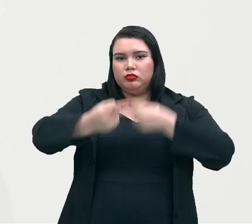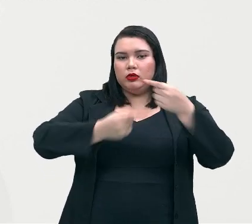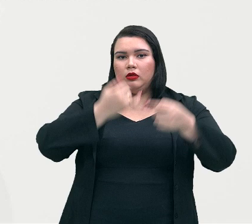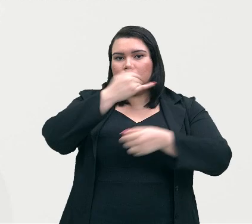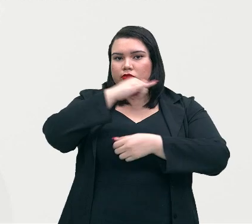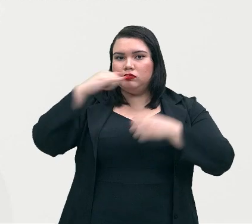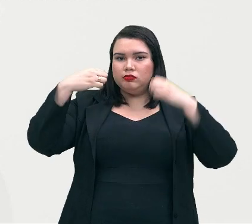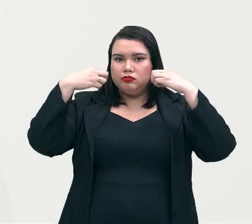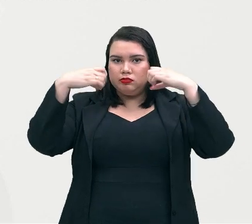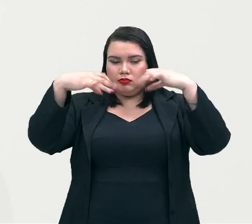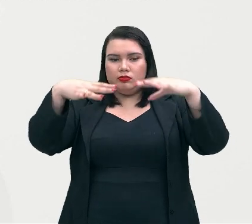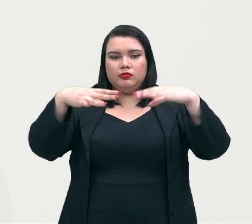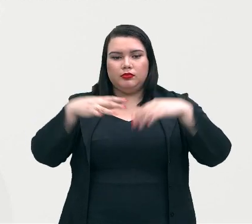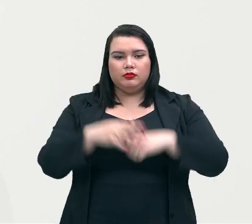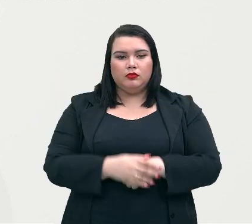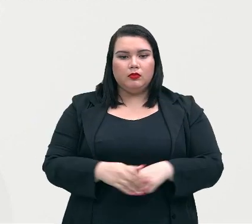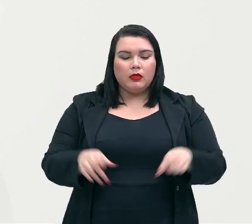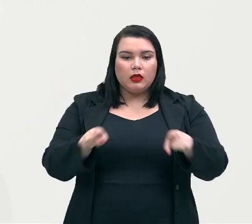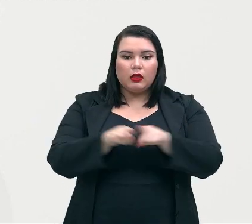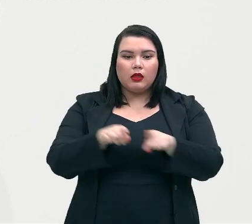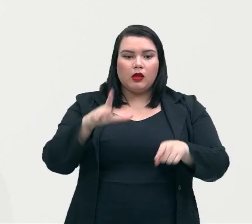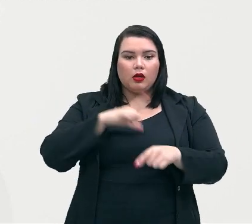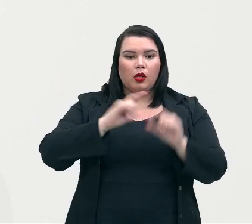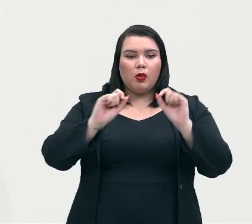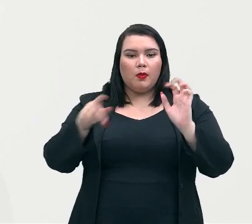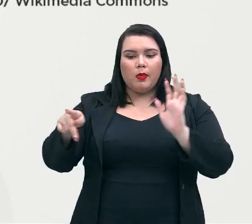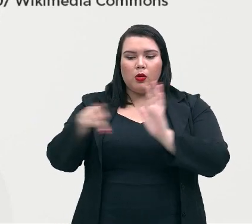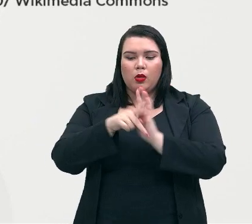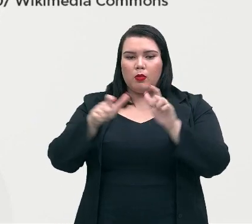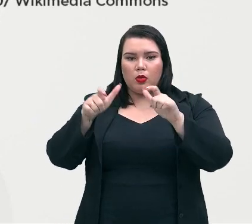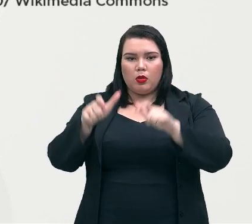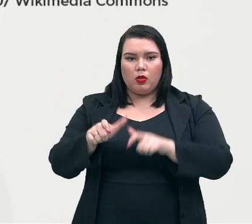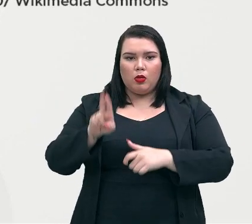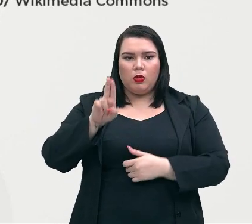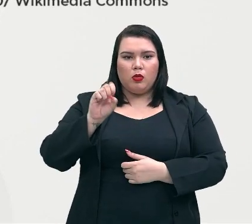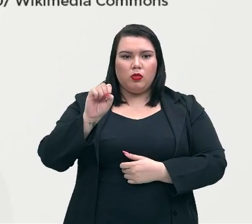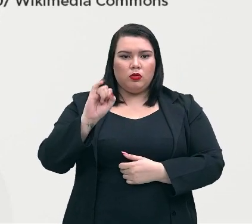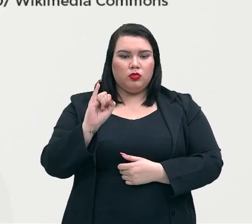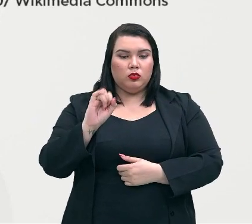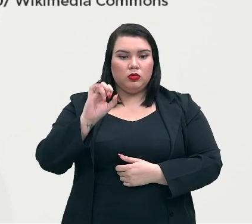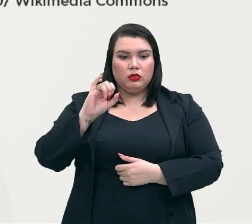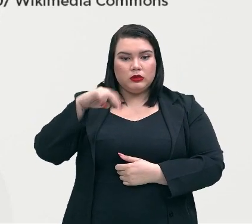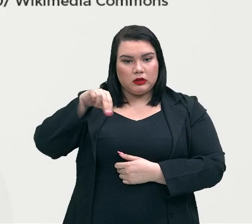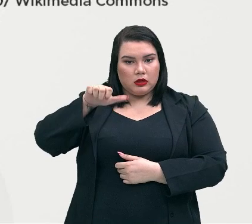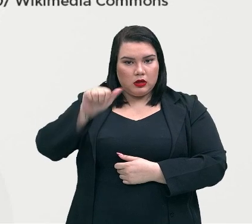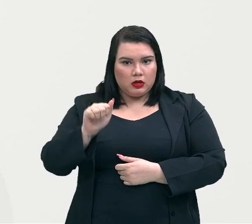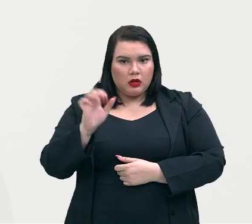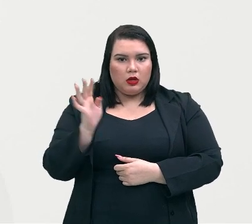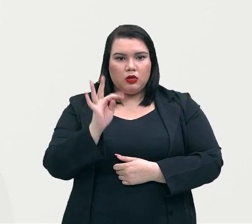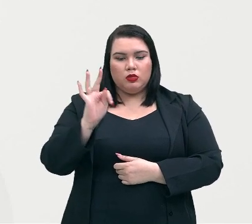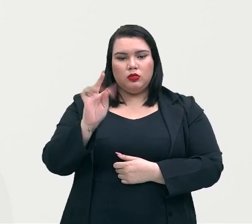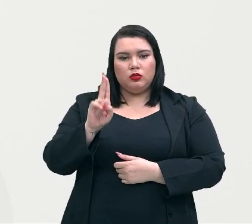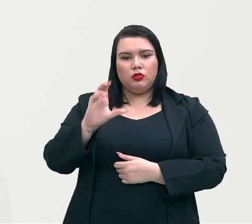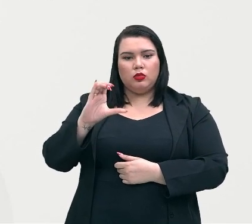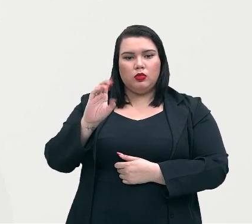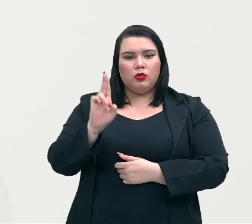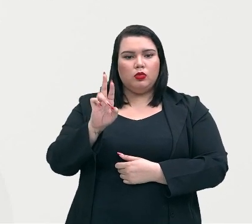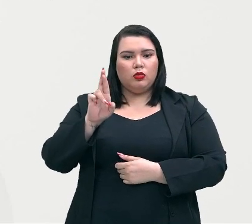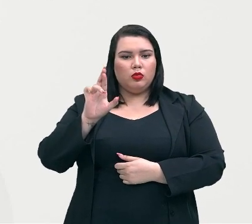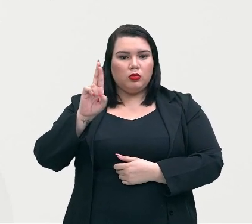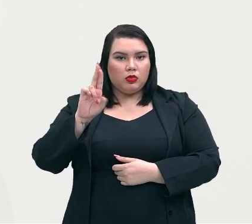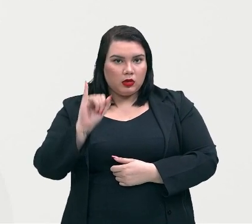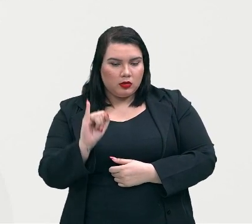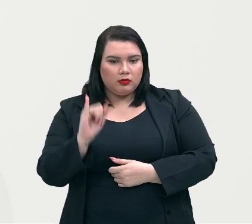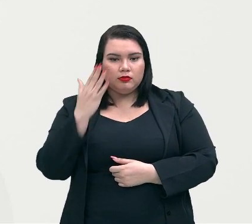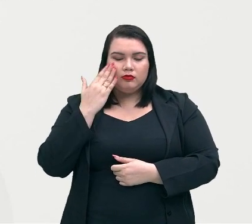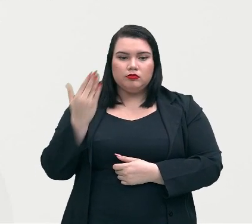elétrica, tá? E acaba abrigando aí a usina de Tucuruí, tá? A usina de Tucuruí, gente, é